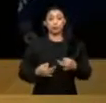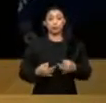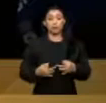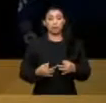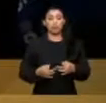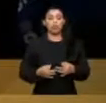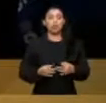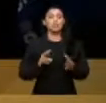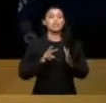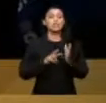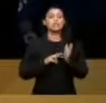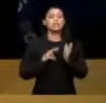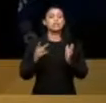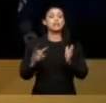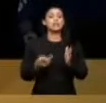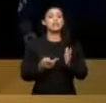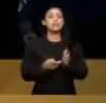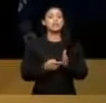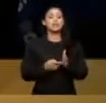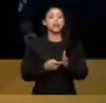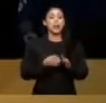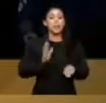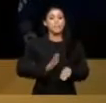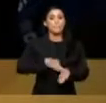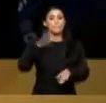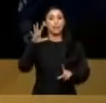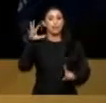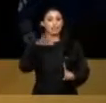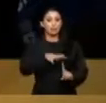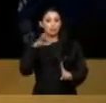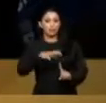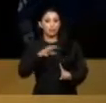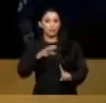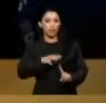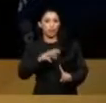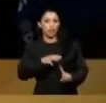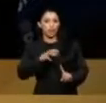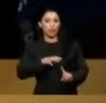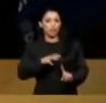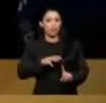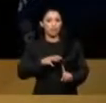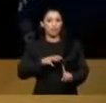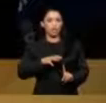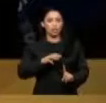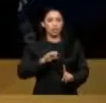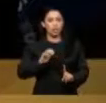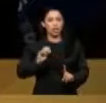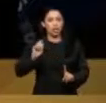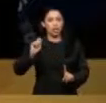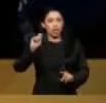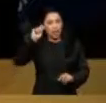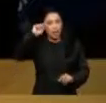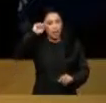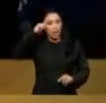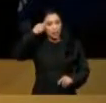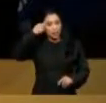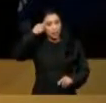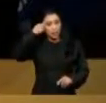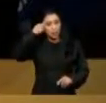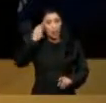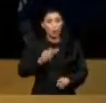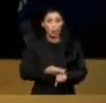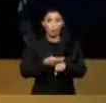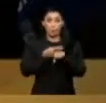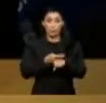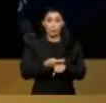sigla que significa Mais Influente Afrodescendente, que é um prêmio inserido na Agência das Nações Unidas e